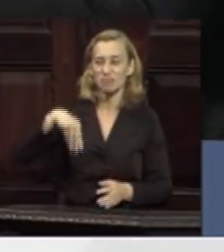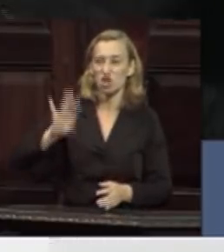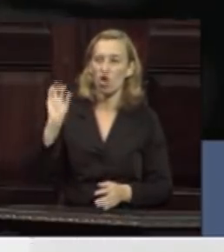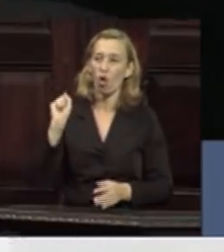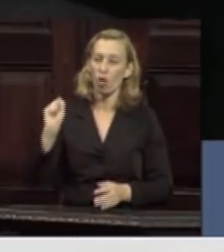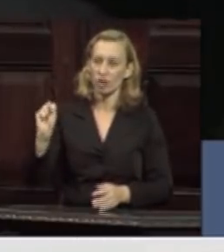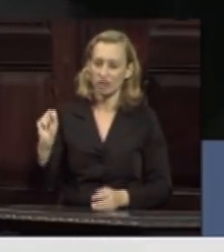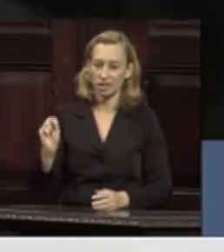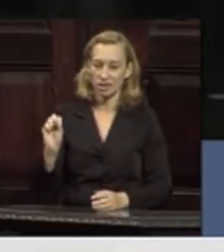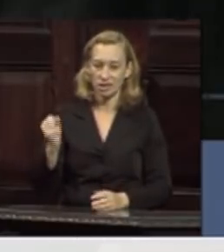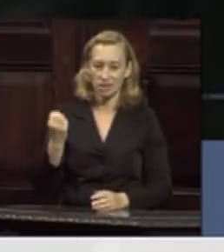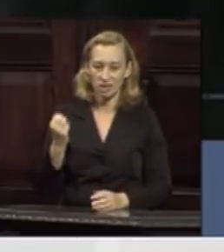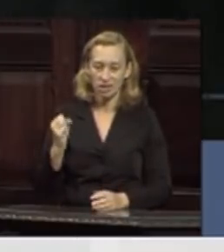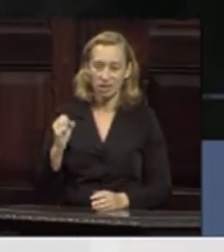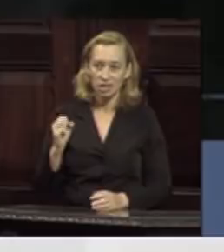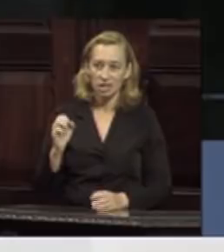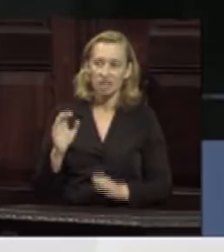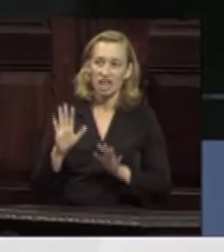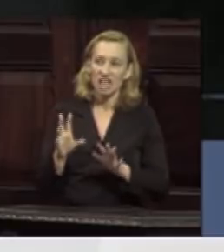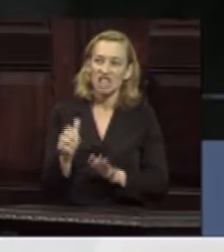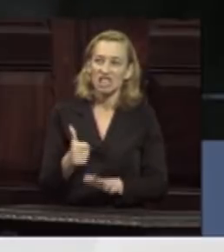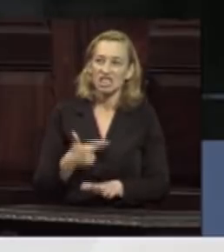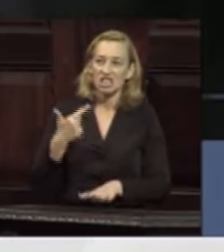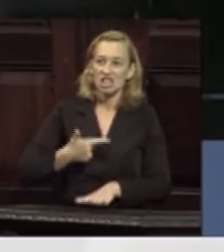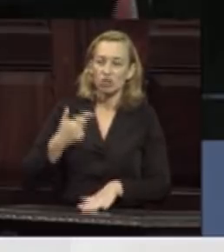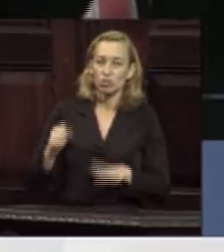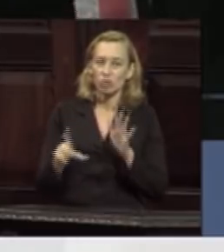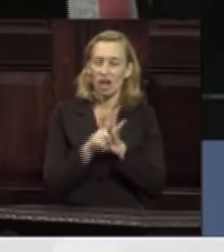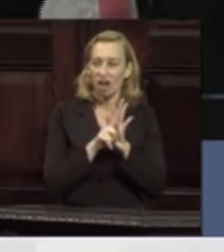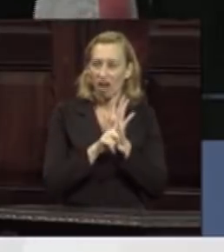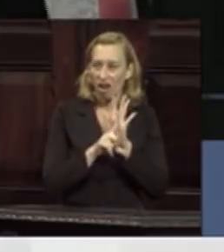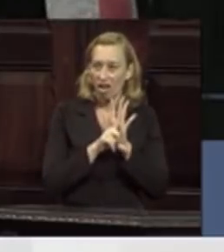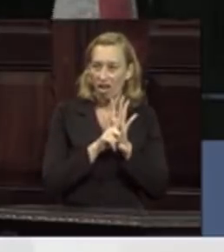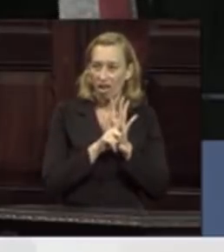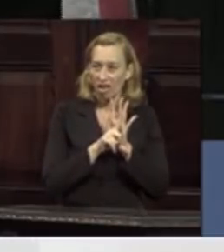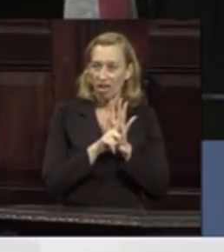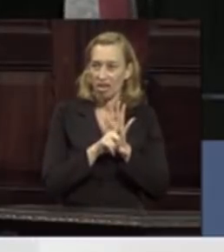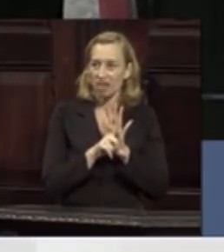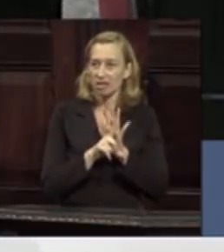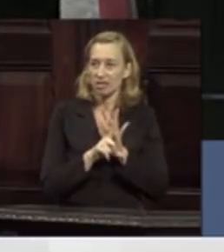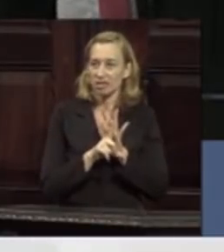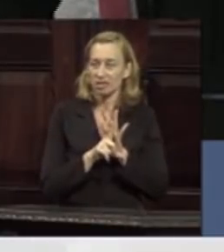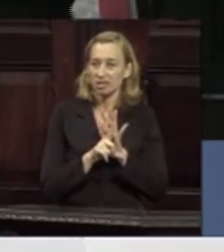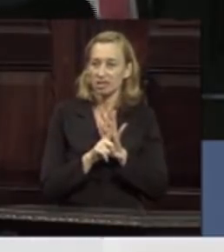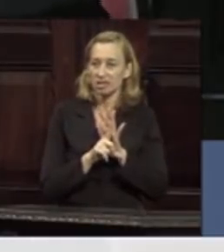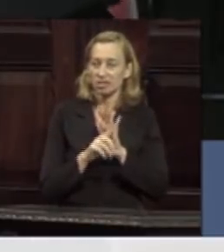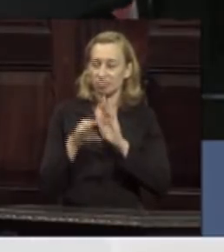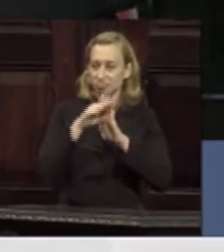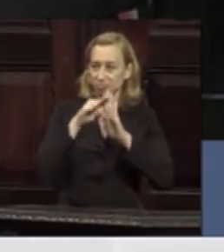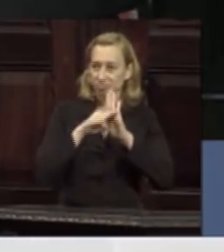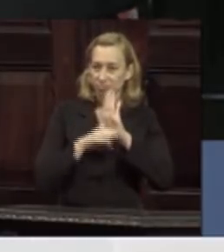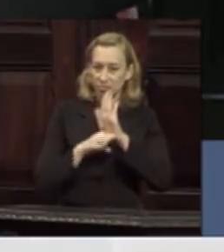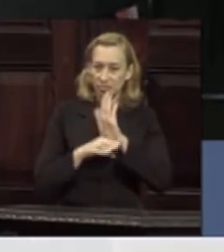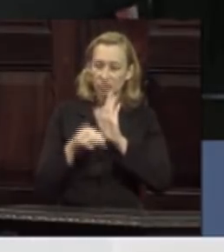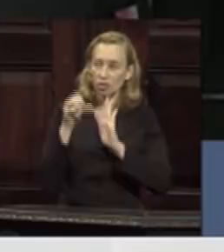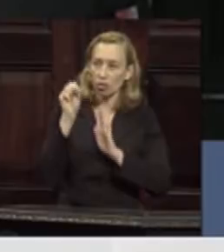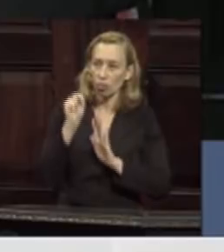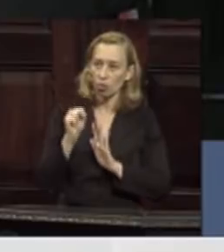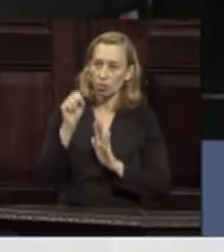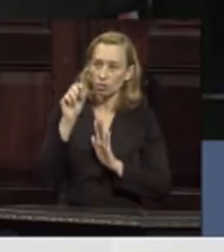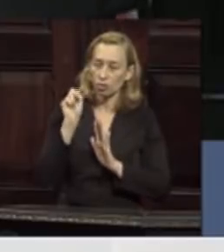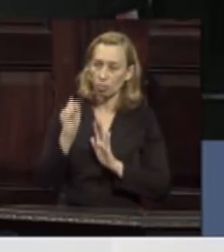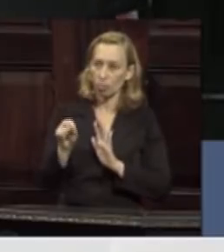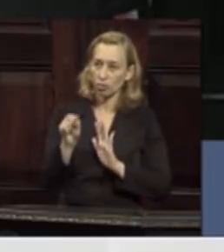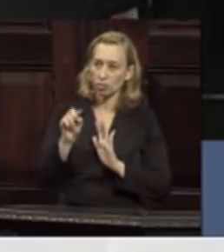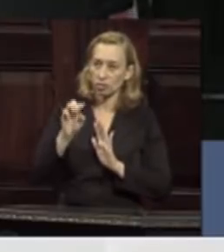Os incentivos, segundo a lei orçamentária, são na ordem de 8,5